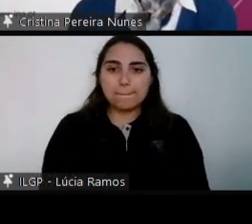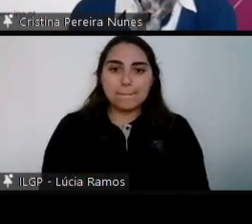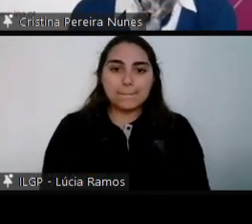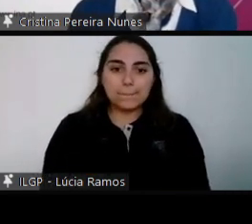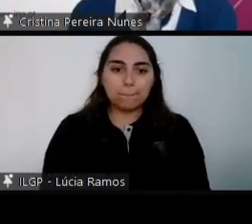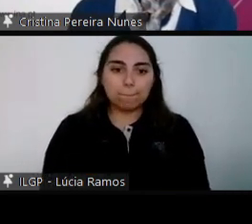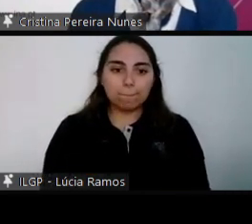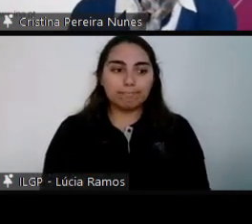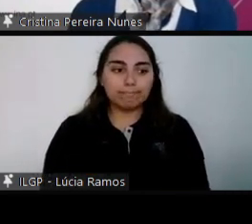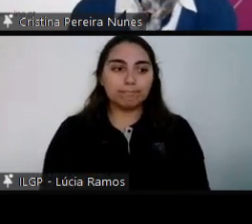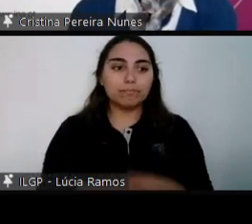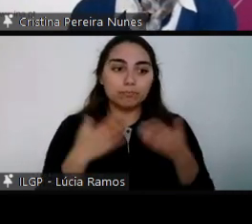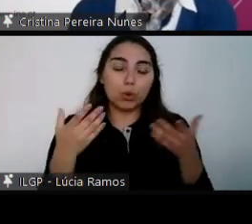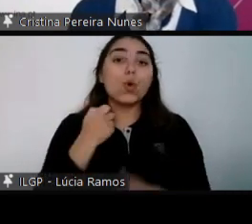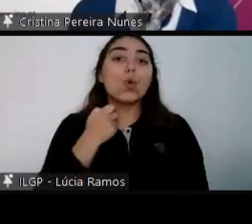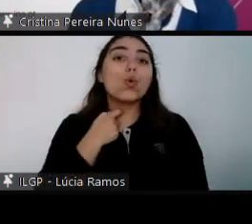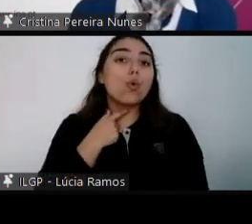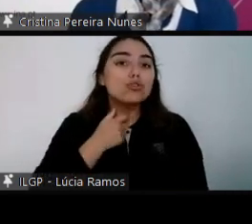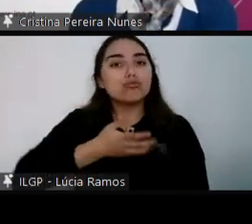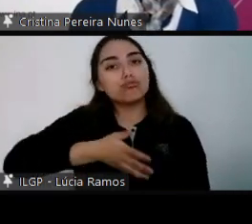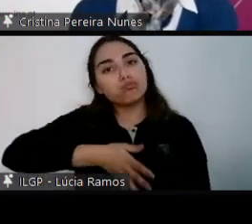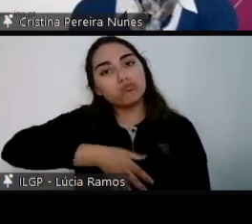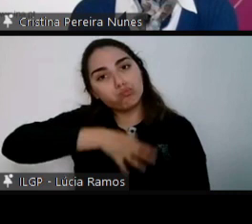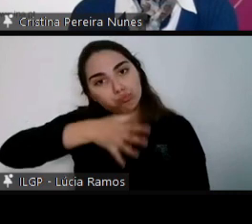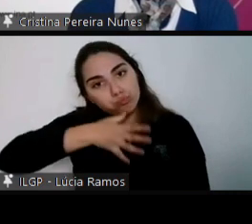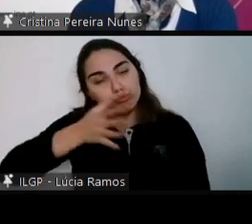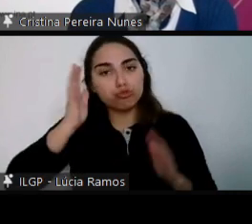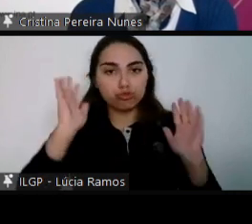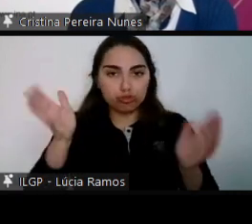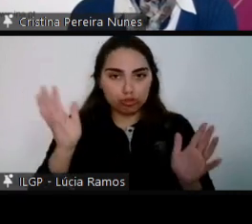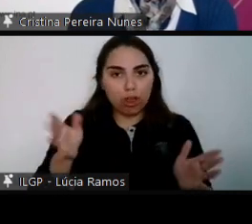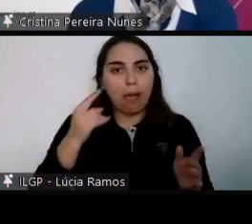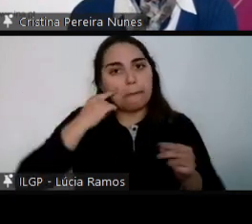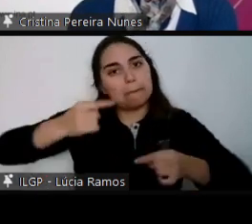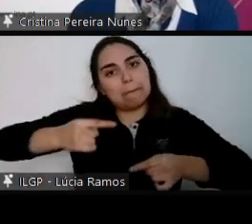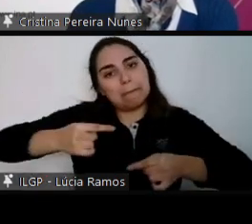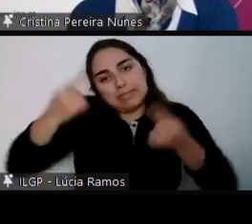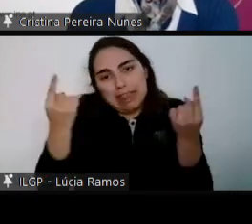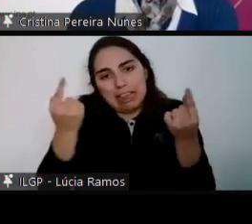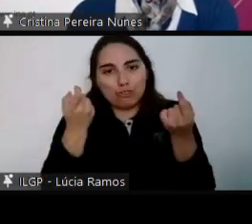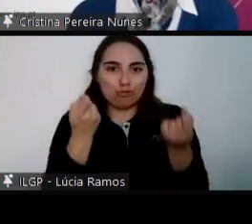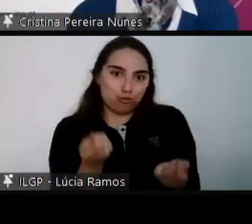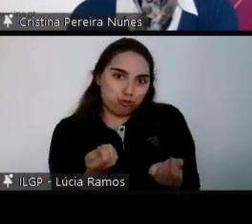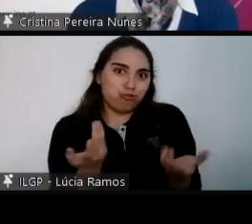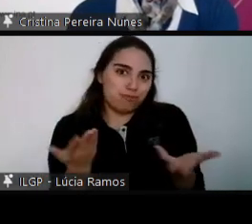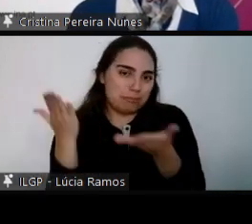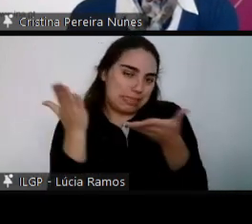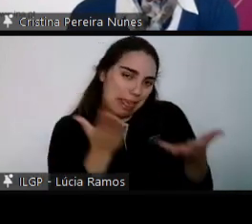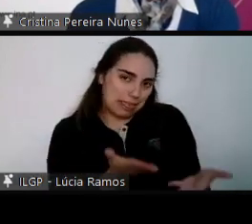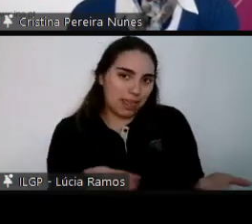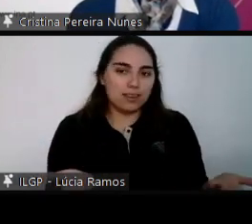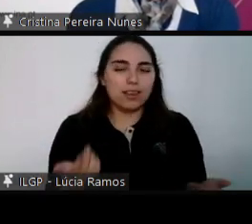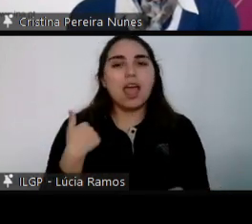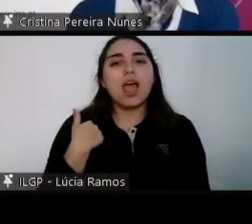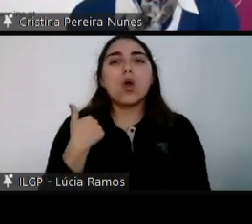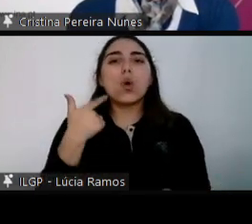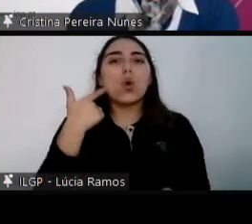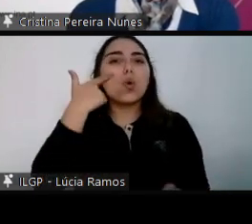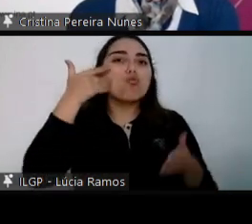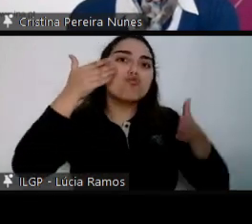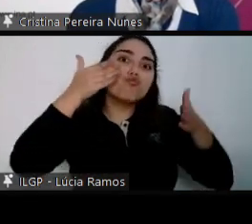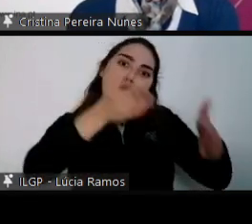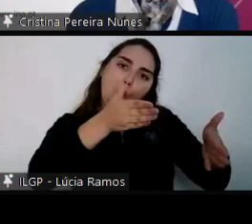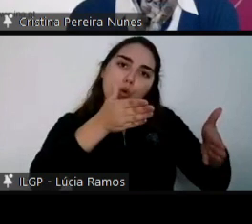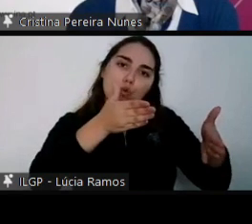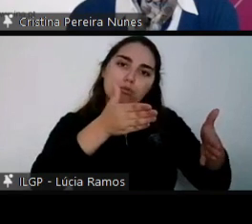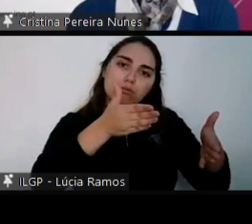Relativamente a estes cursos que eu estive a falar, eu já acabei por apresentar aqui um pouco, não é? Eu vou-me focar mais naqueles em que eu tenho trabalhado de forma